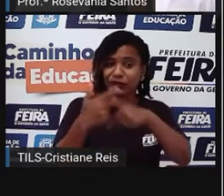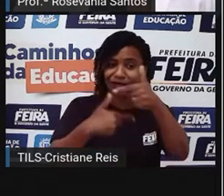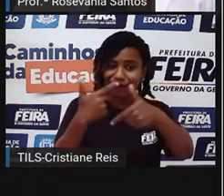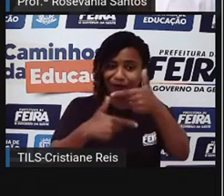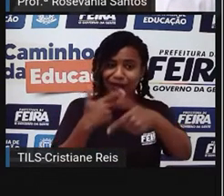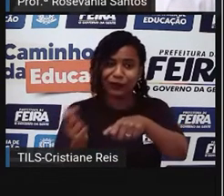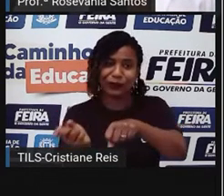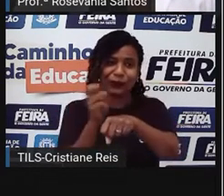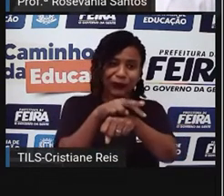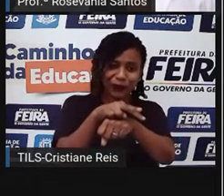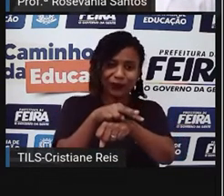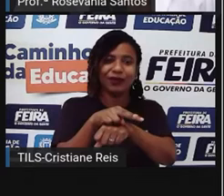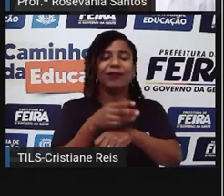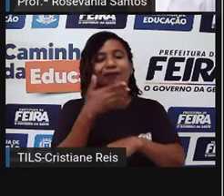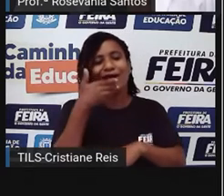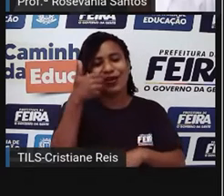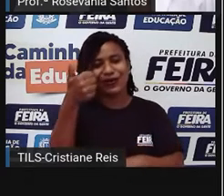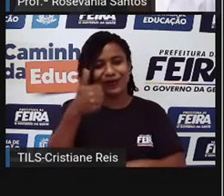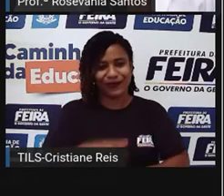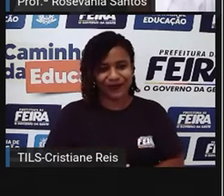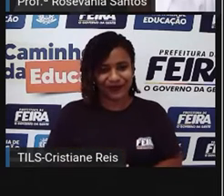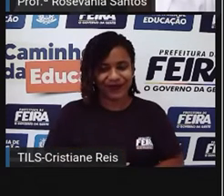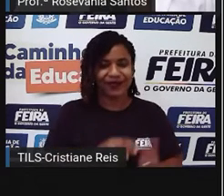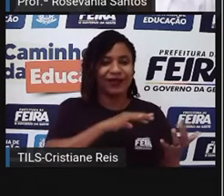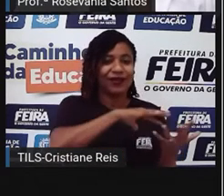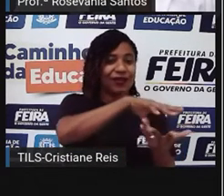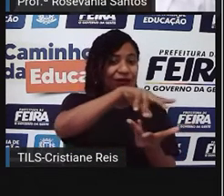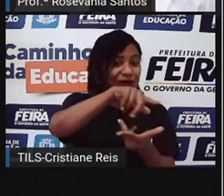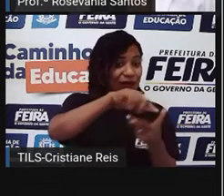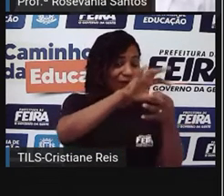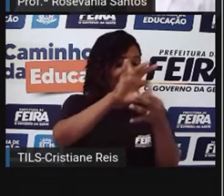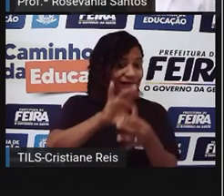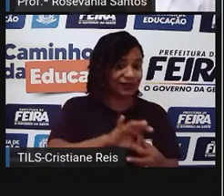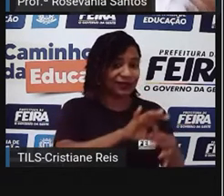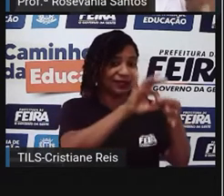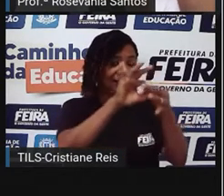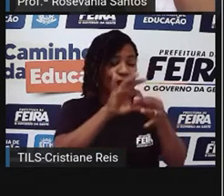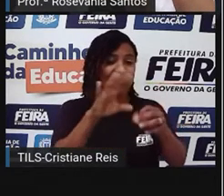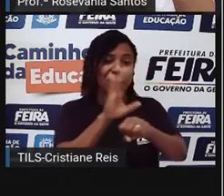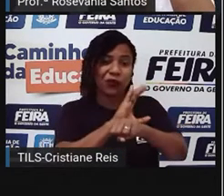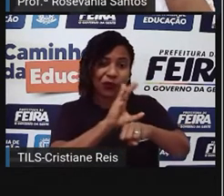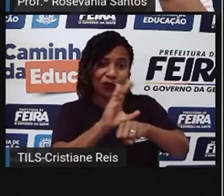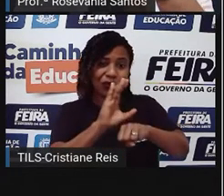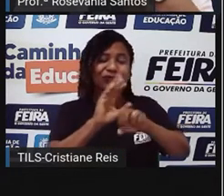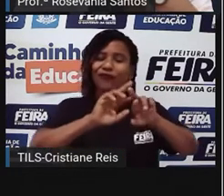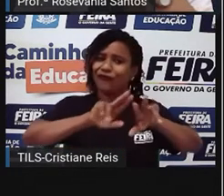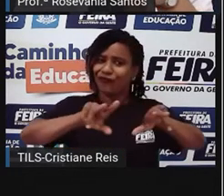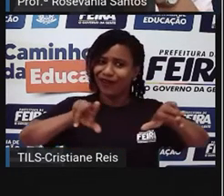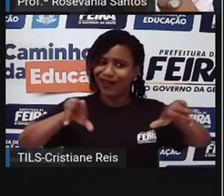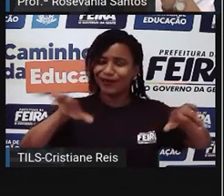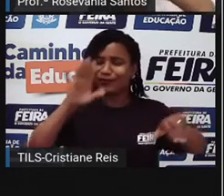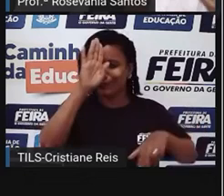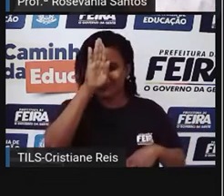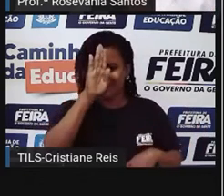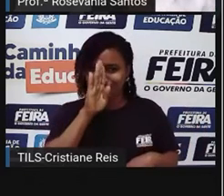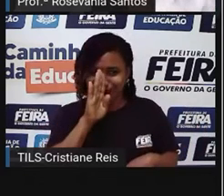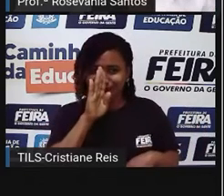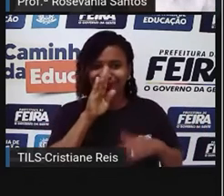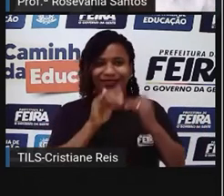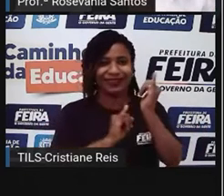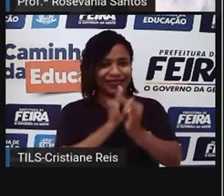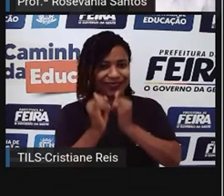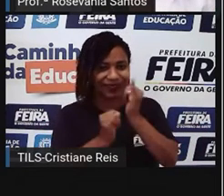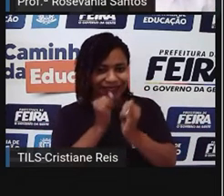trabalho. Então, a globalização também abriu esse espaço. Hoje tem vários cursos, né, gratuitos na internet, tem